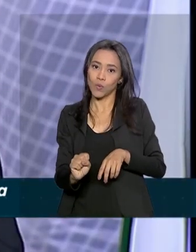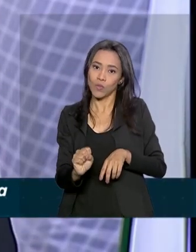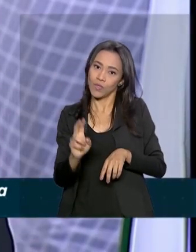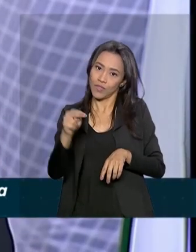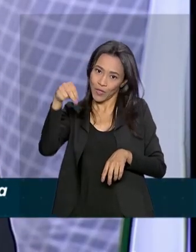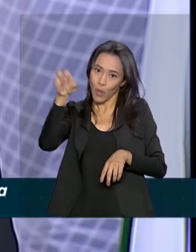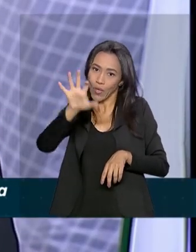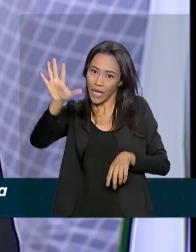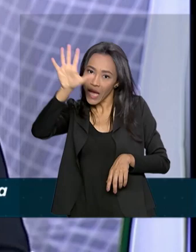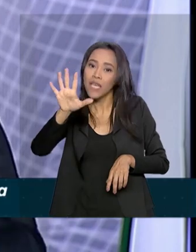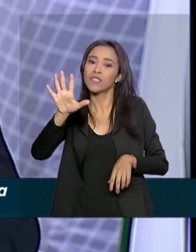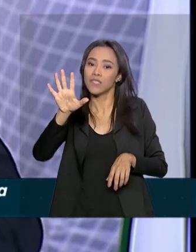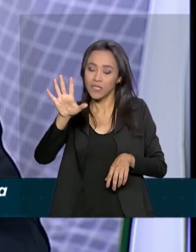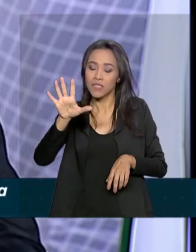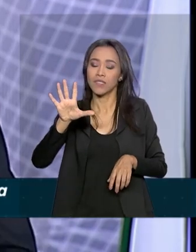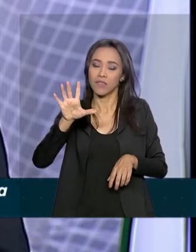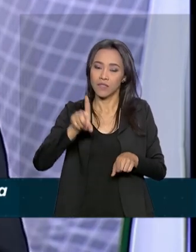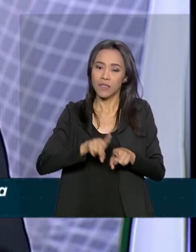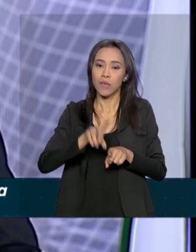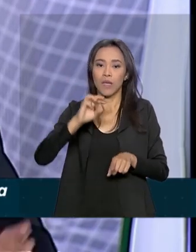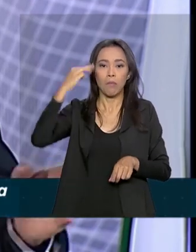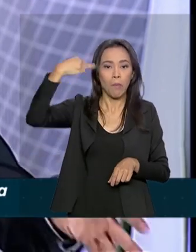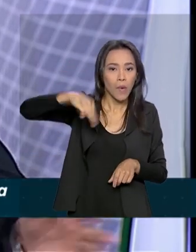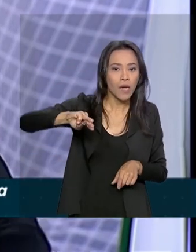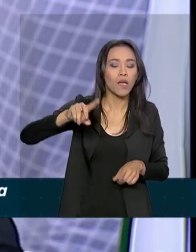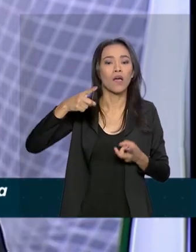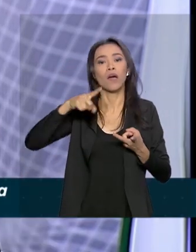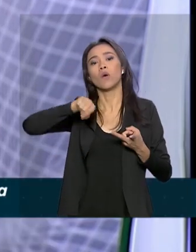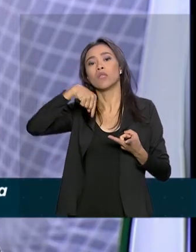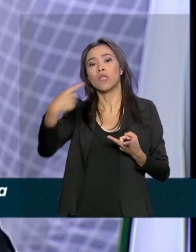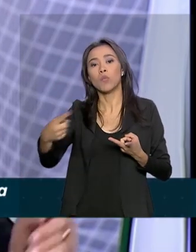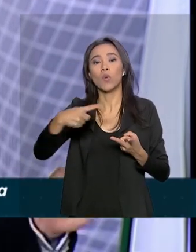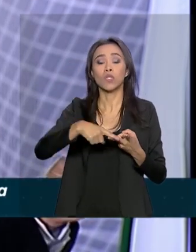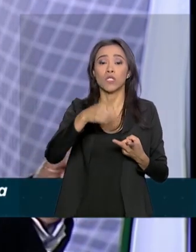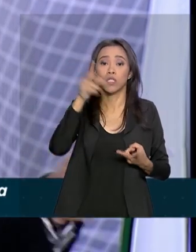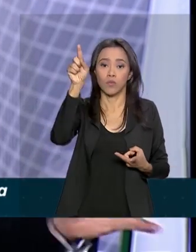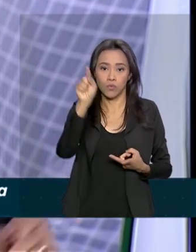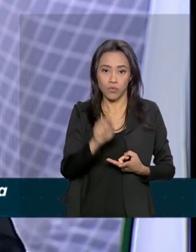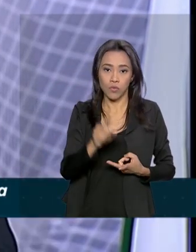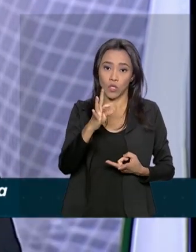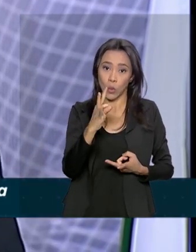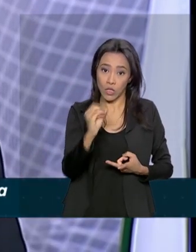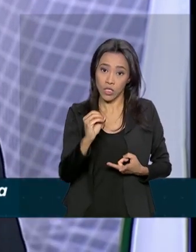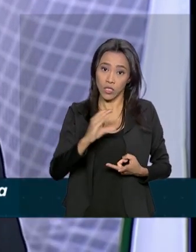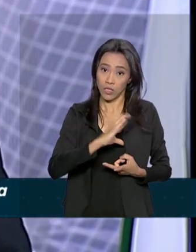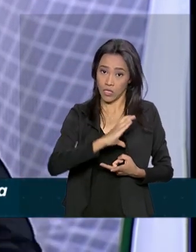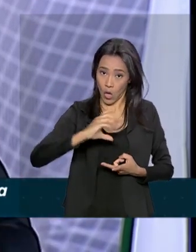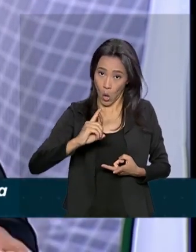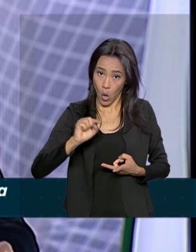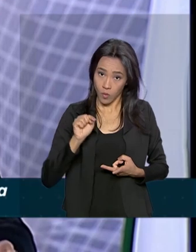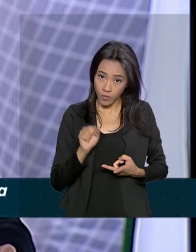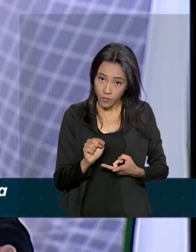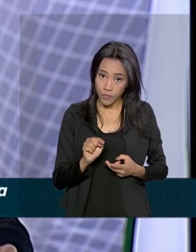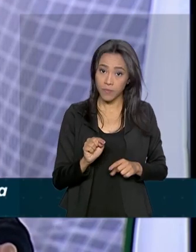Nordeste, Porto de Itaqui, Maranhão, passando por Tocantins, Centro-Oeste.